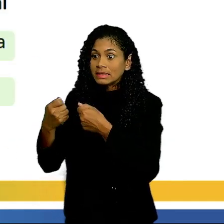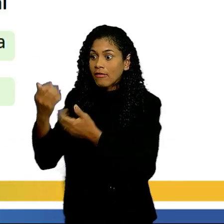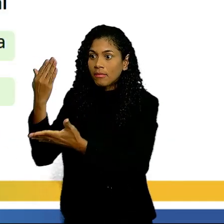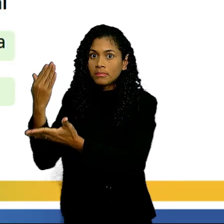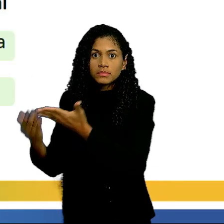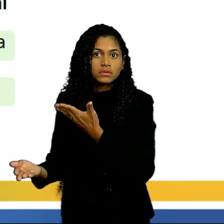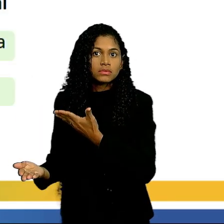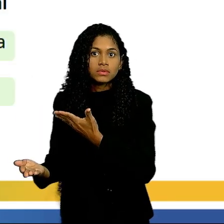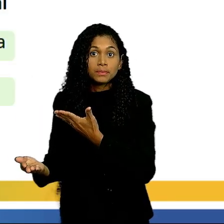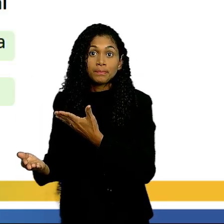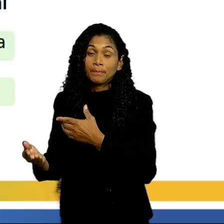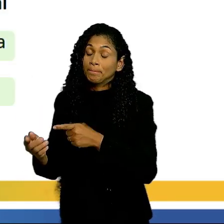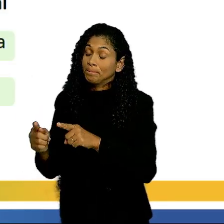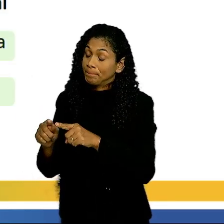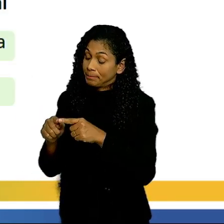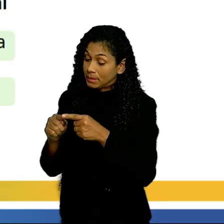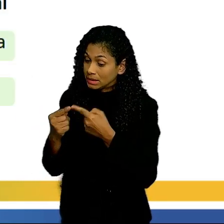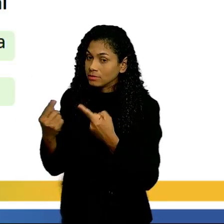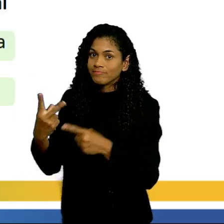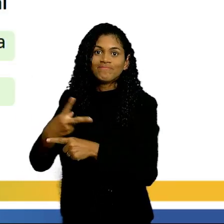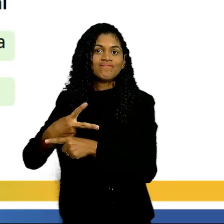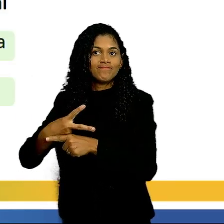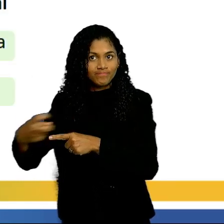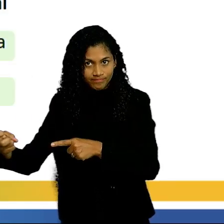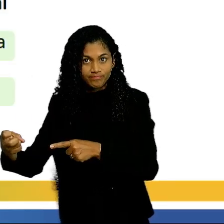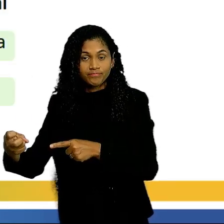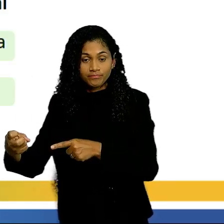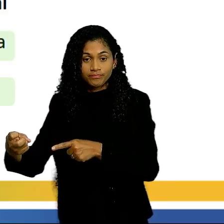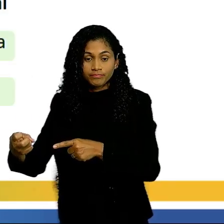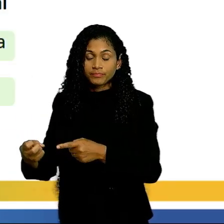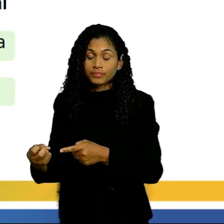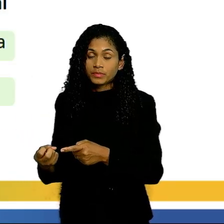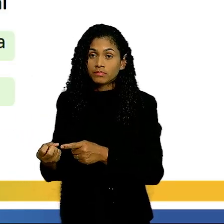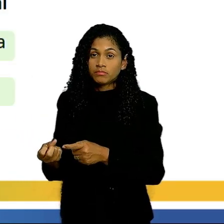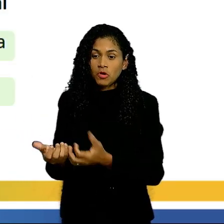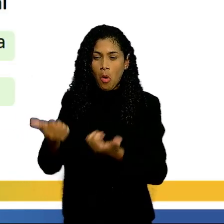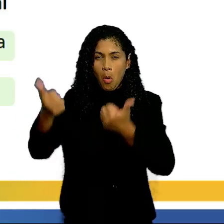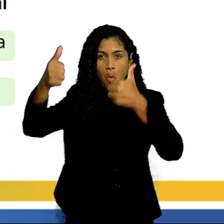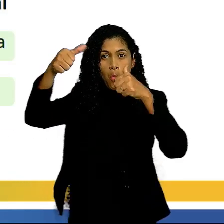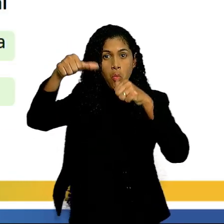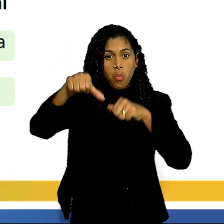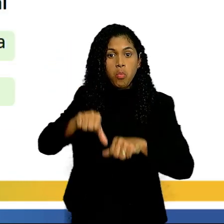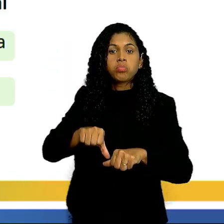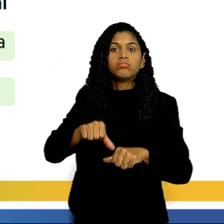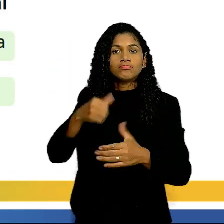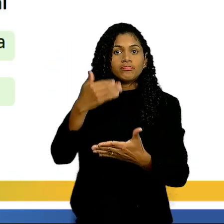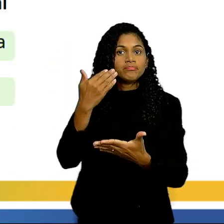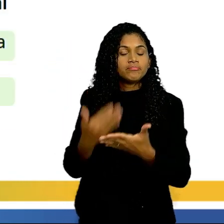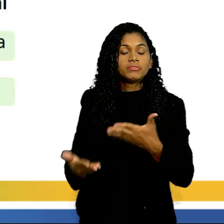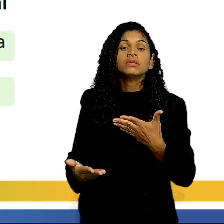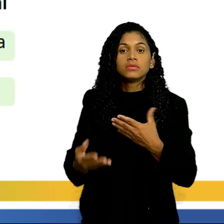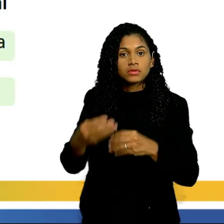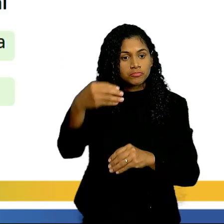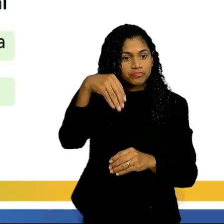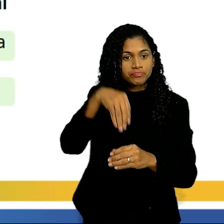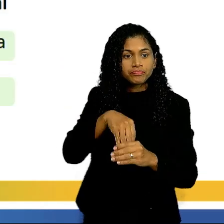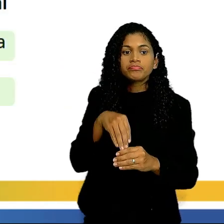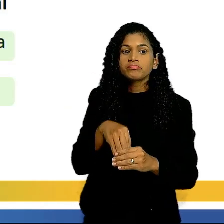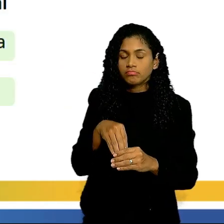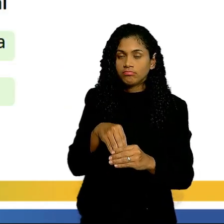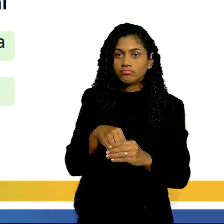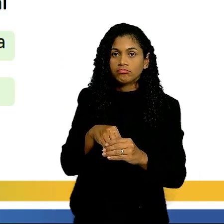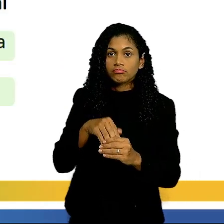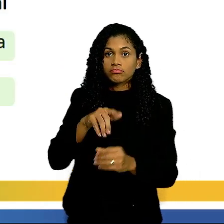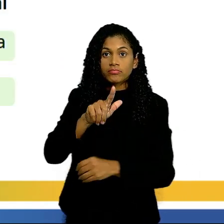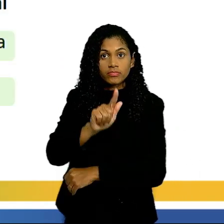a derrota do Getúlio Vargas nas urnas causou um alvoroço, porque o partido da Aliança